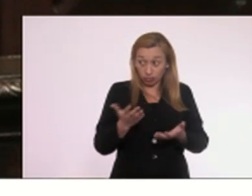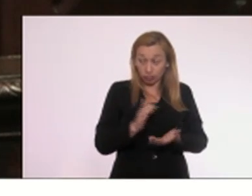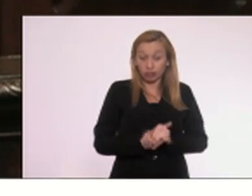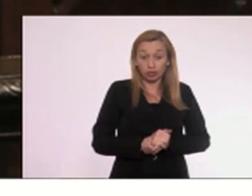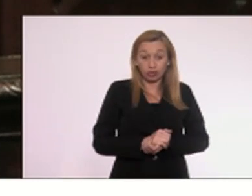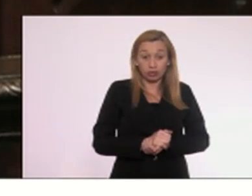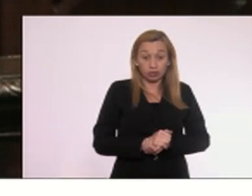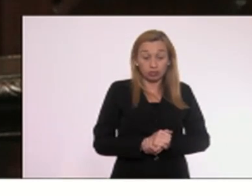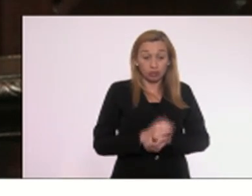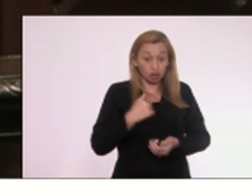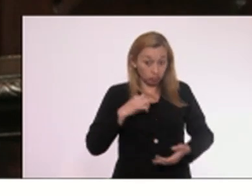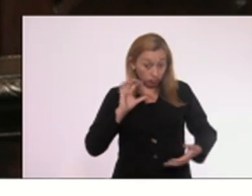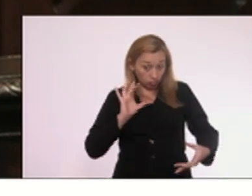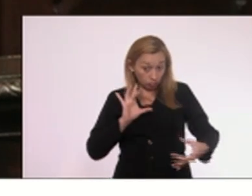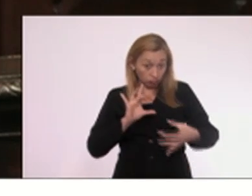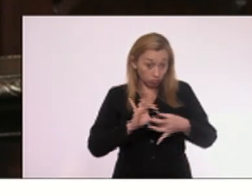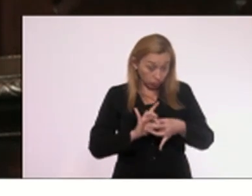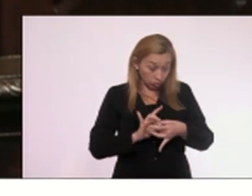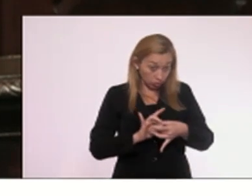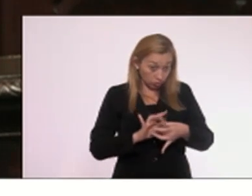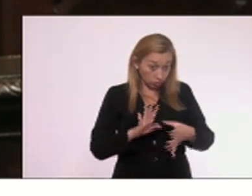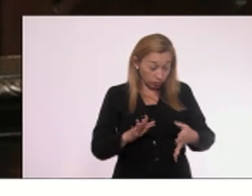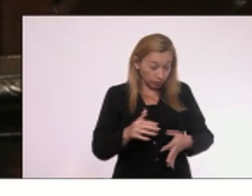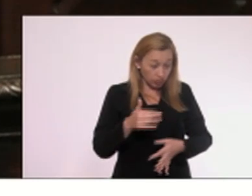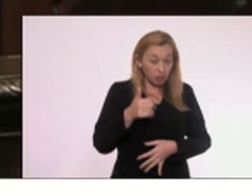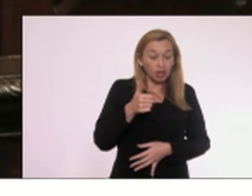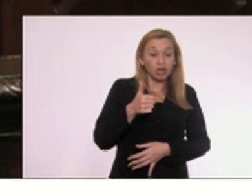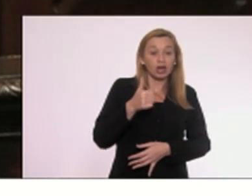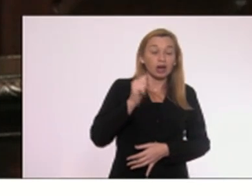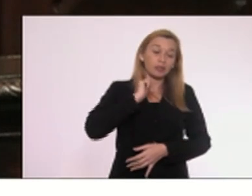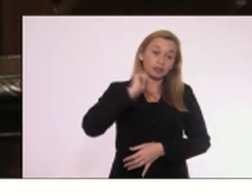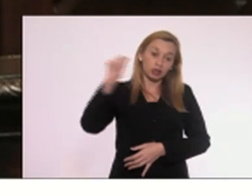me filiei ainda em abril de